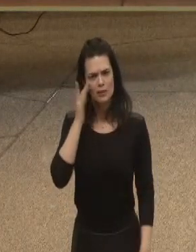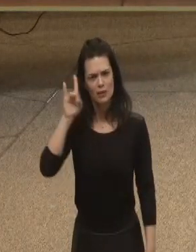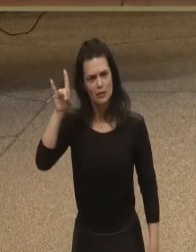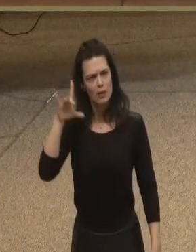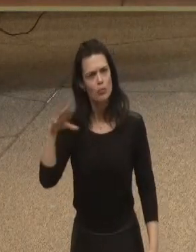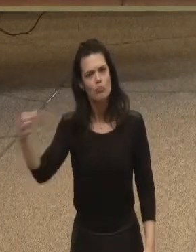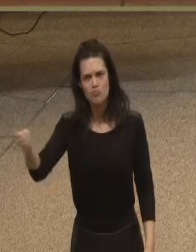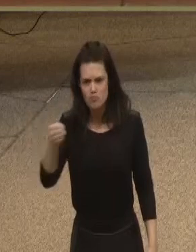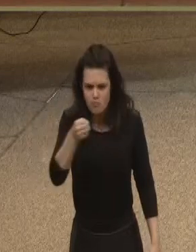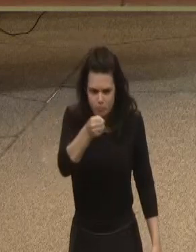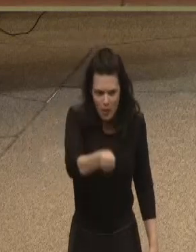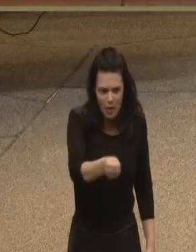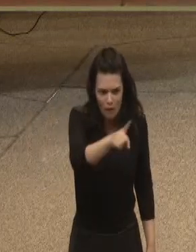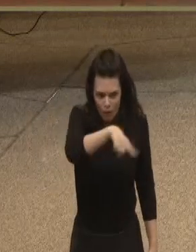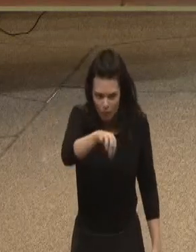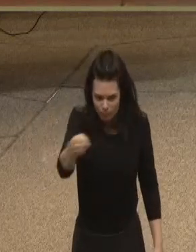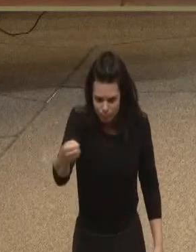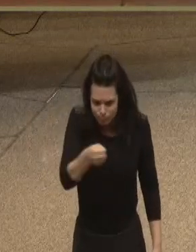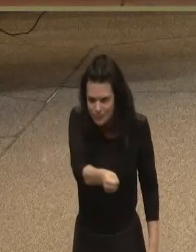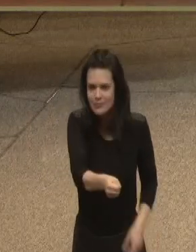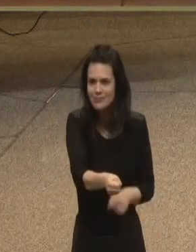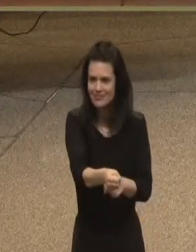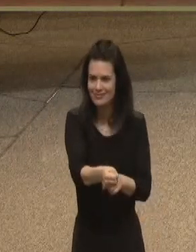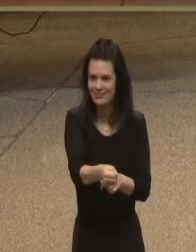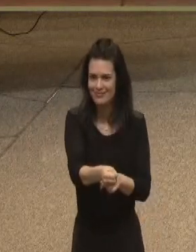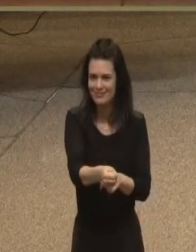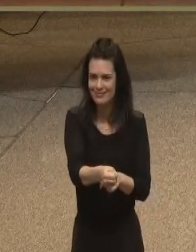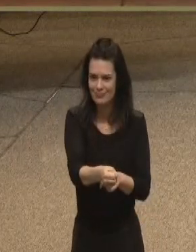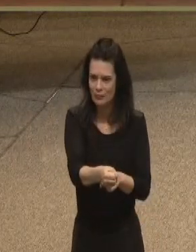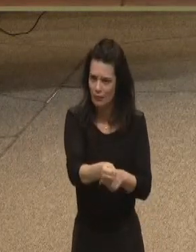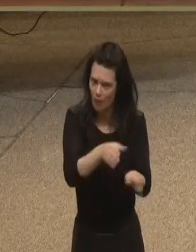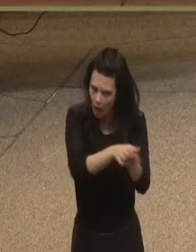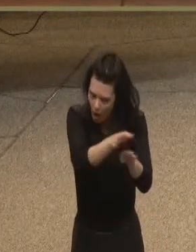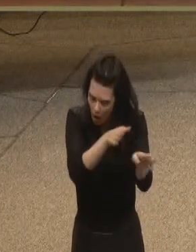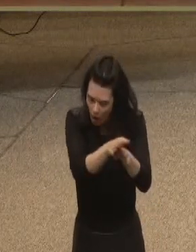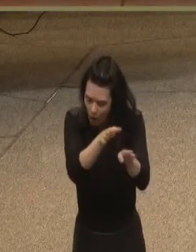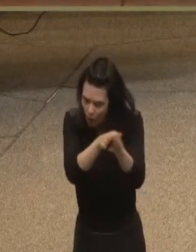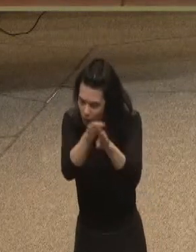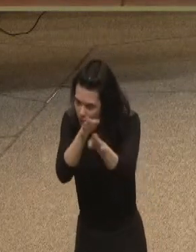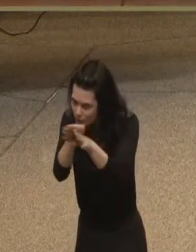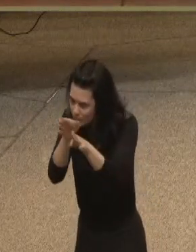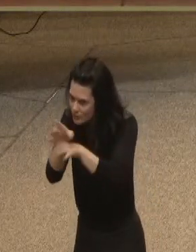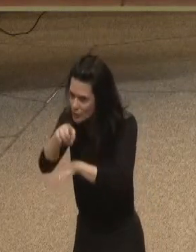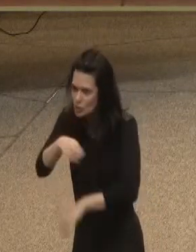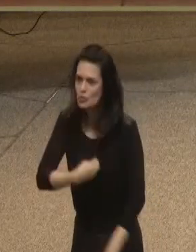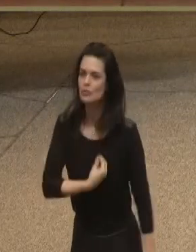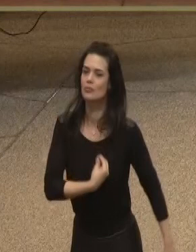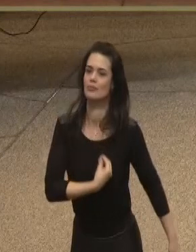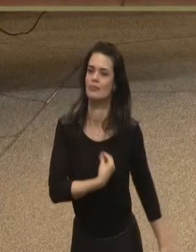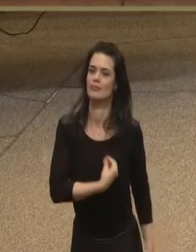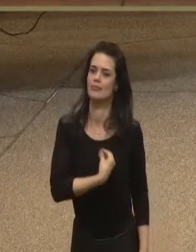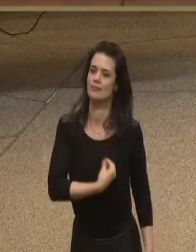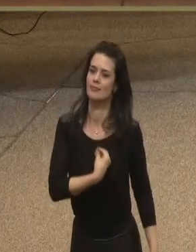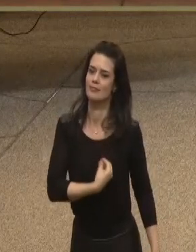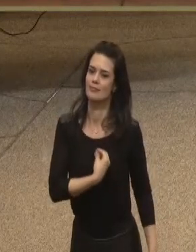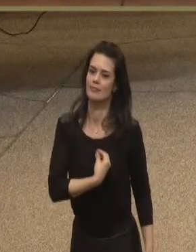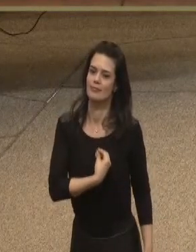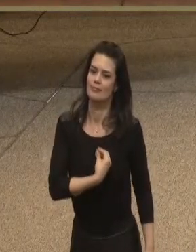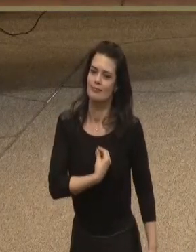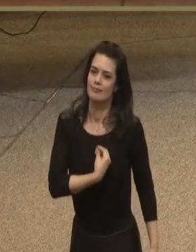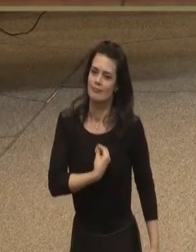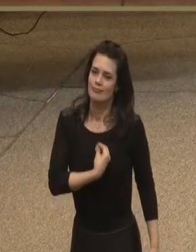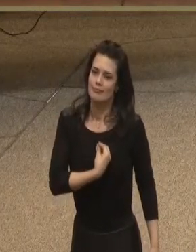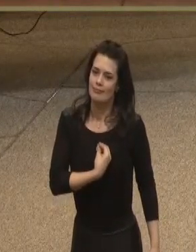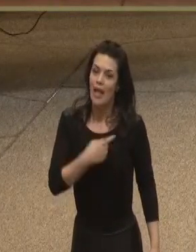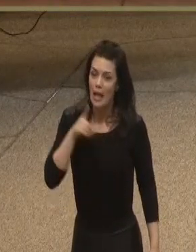falar conosco como falou àqueles discípulos. Os irmãos percebam o cuidado amoroso de Jesus